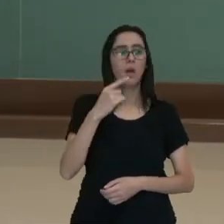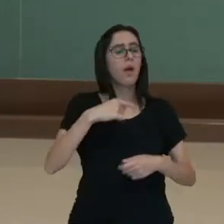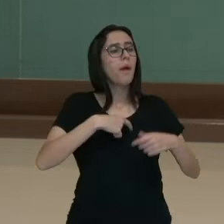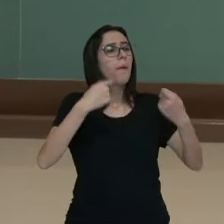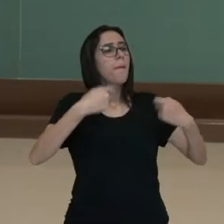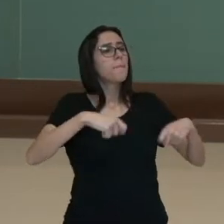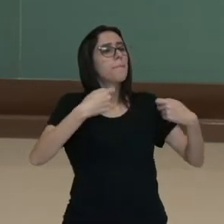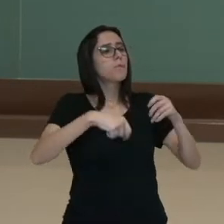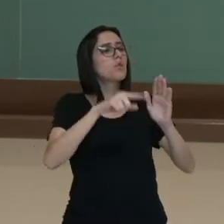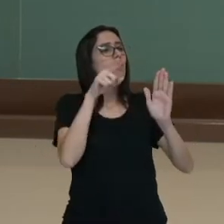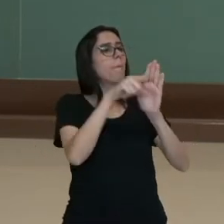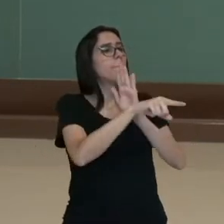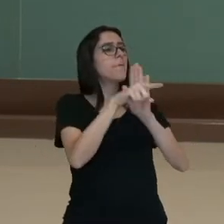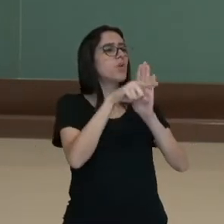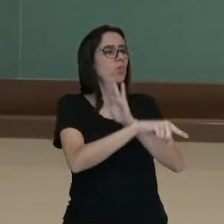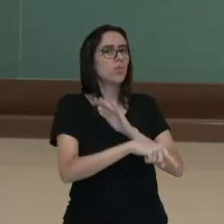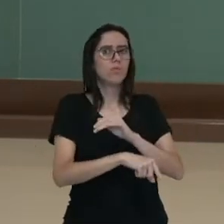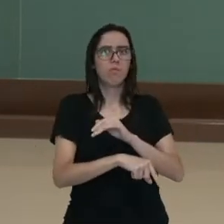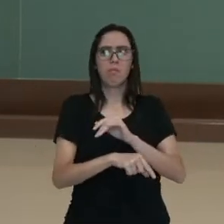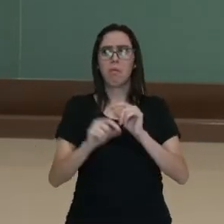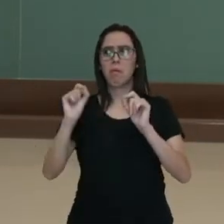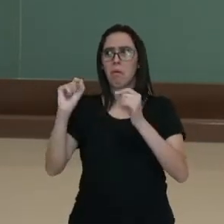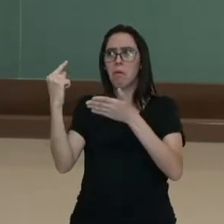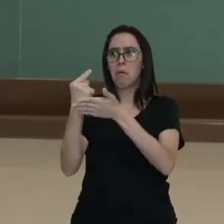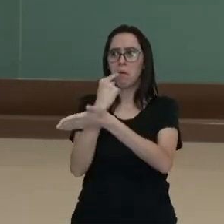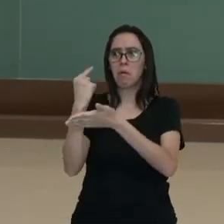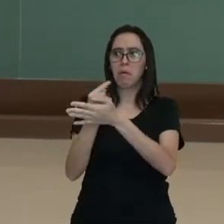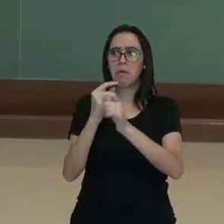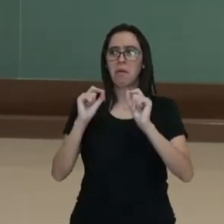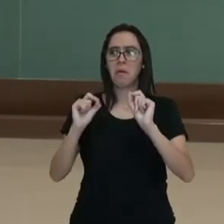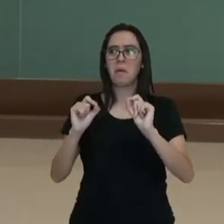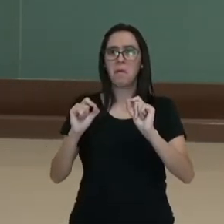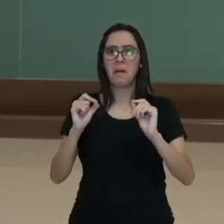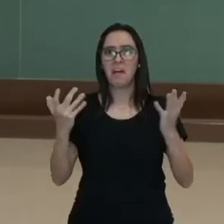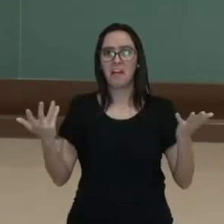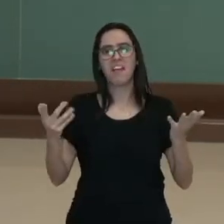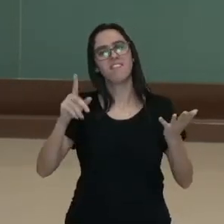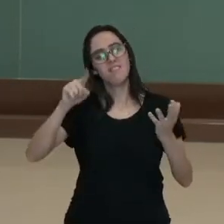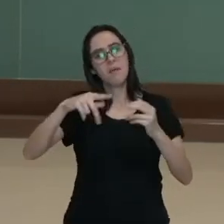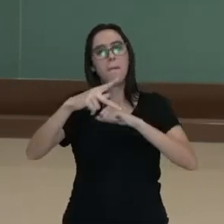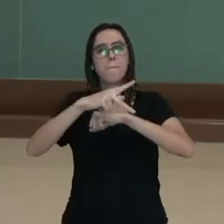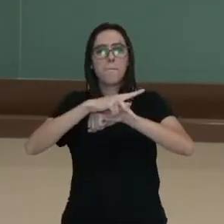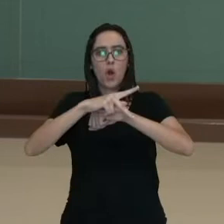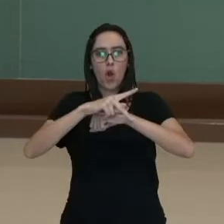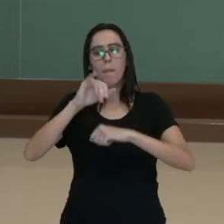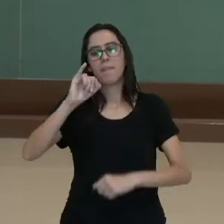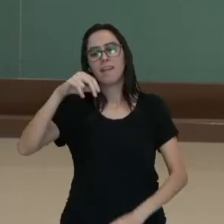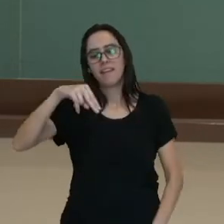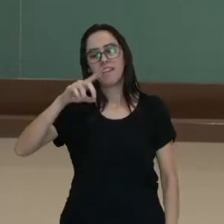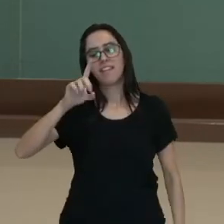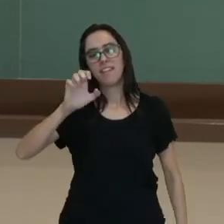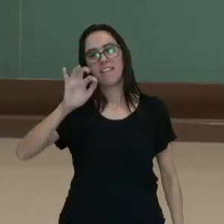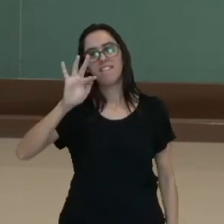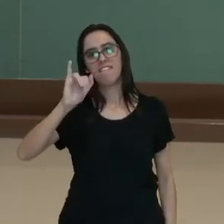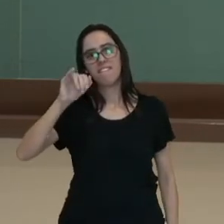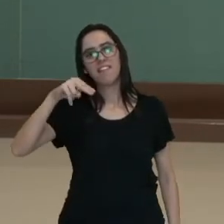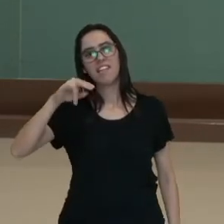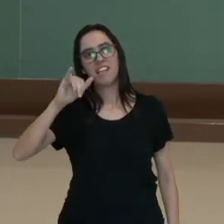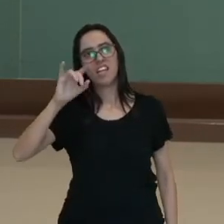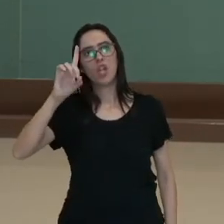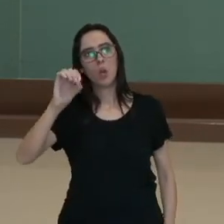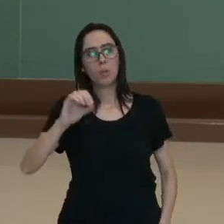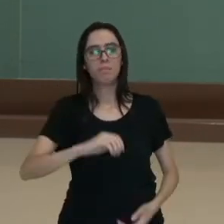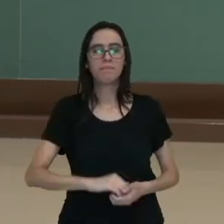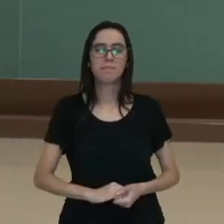perguntas. Você já se assusta, né? Porque você não sabe que perguntas são essas. Então, pronome indefinido. Maria tiene algún